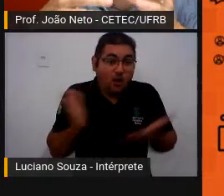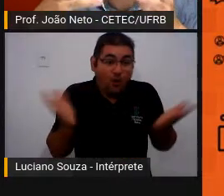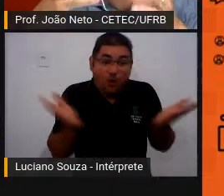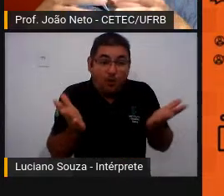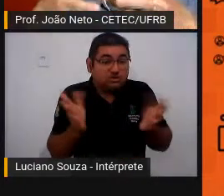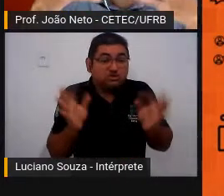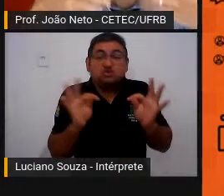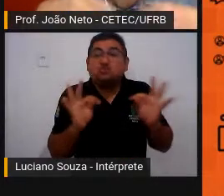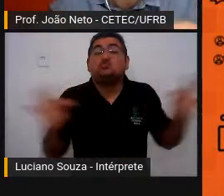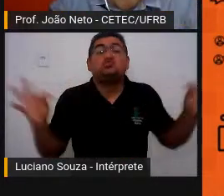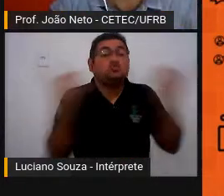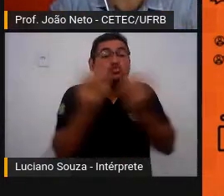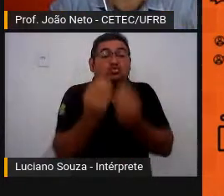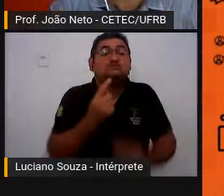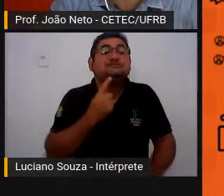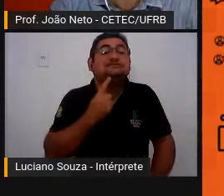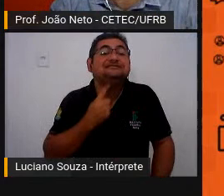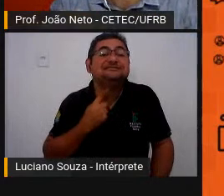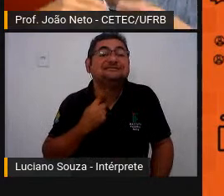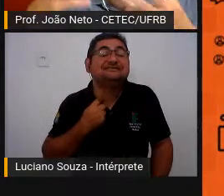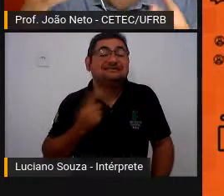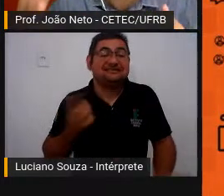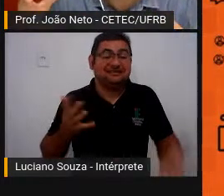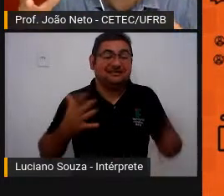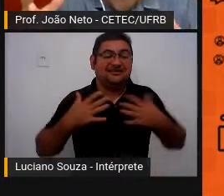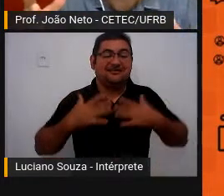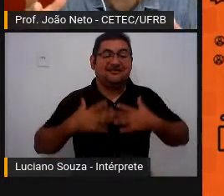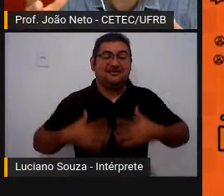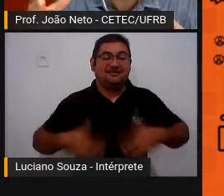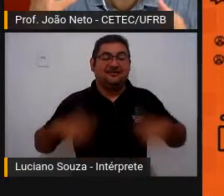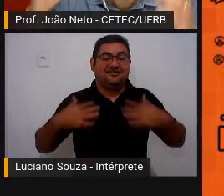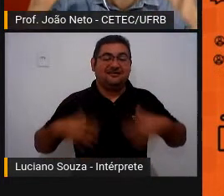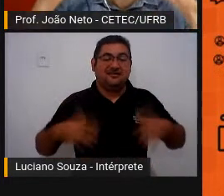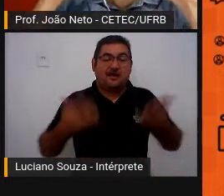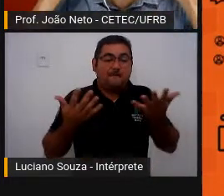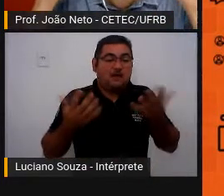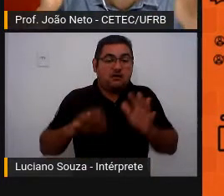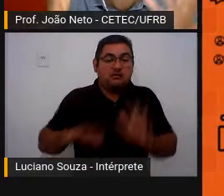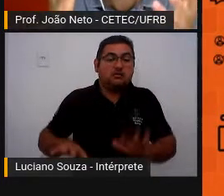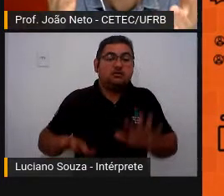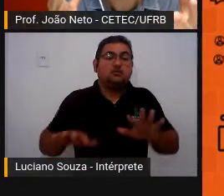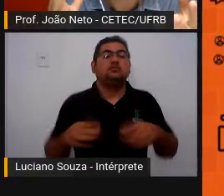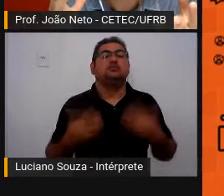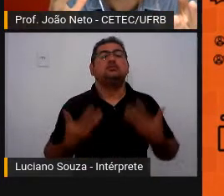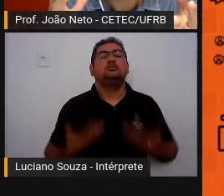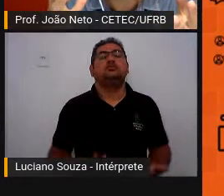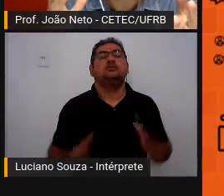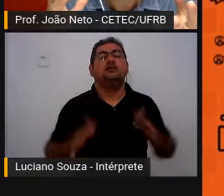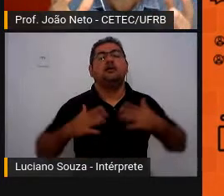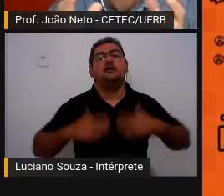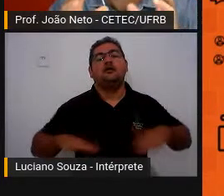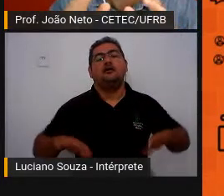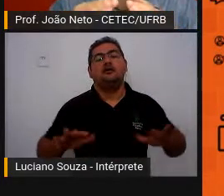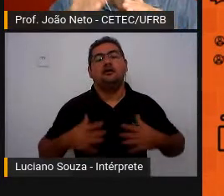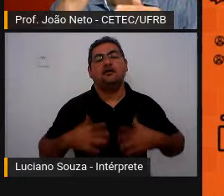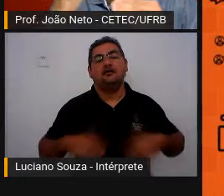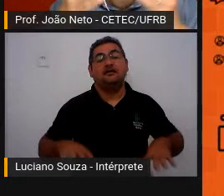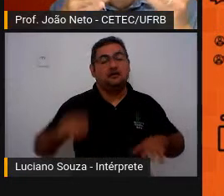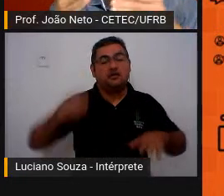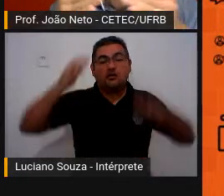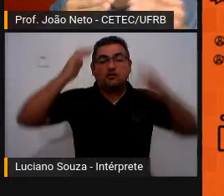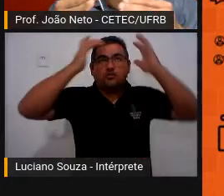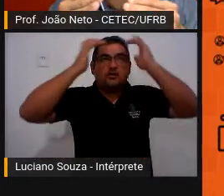gostaríamos de ter nossas mãos livres para fazermos outras coisas e Deus temos nossos pensamentos